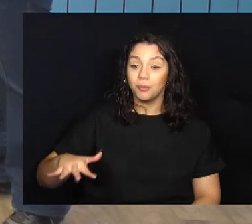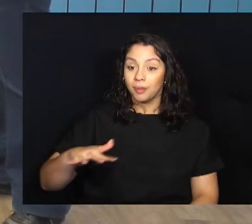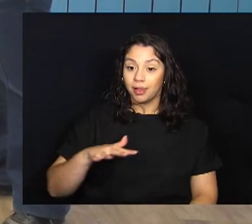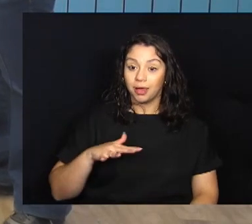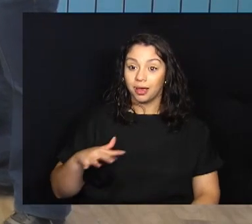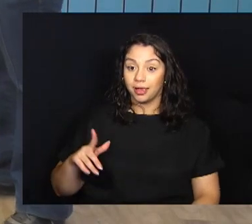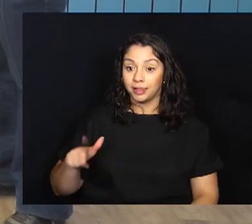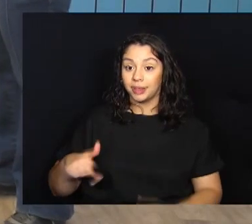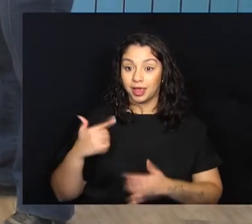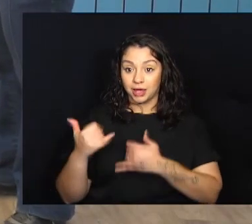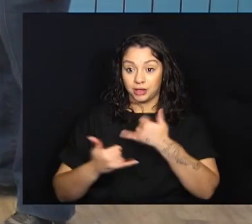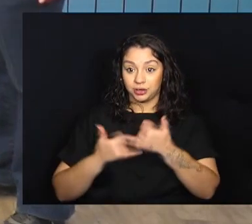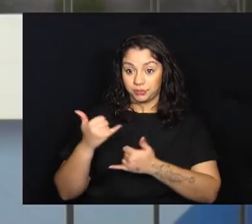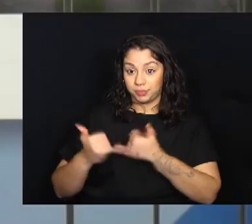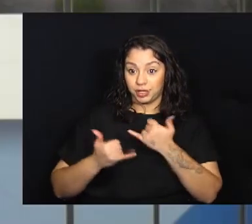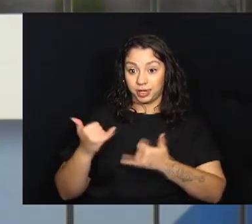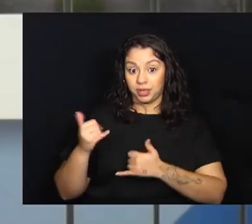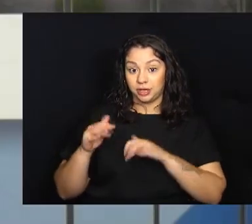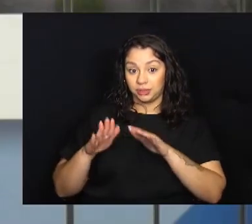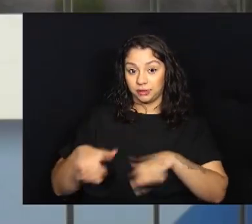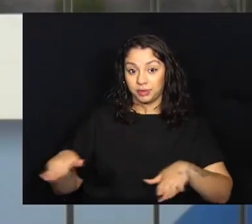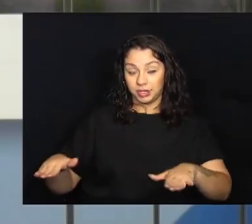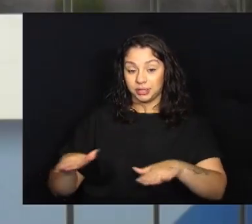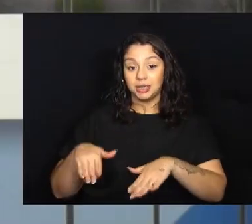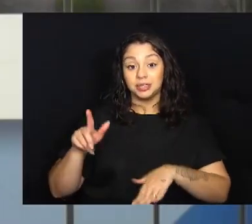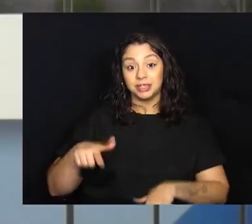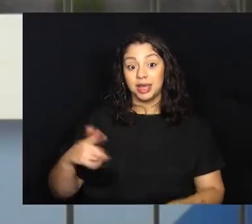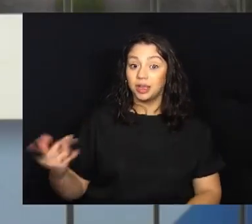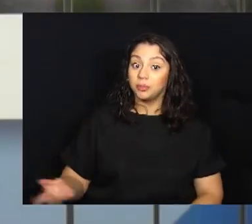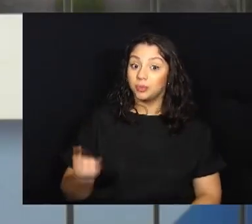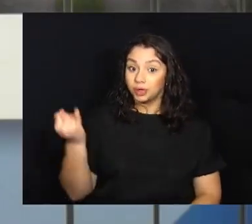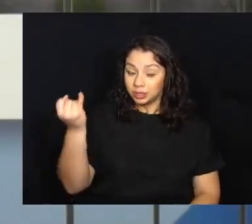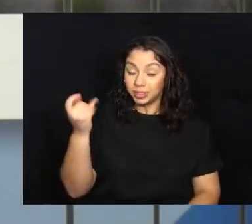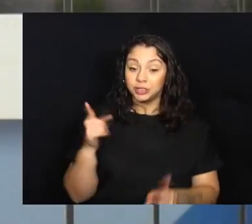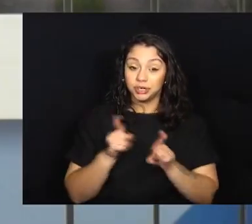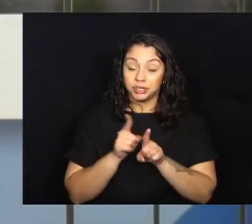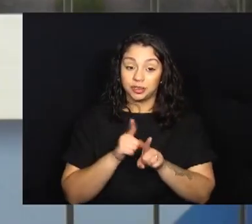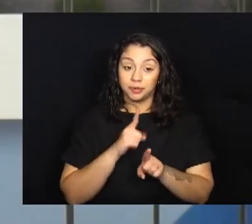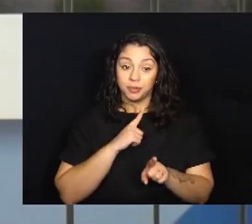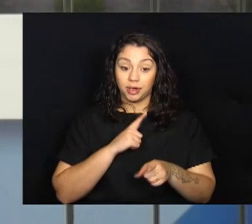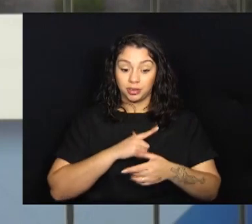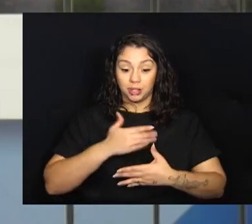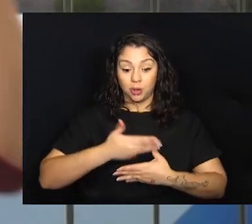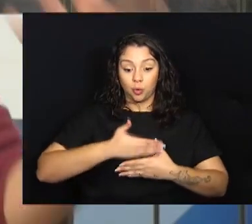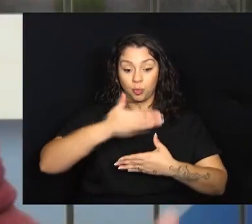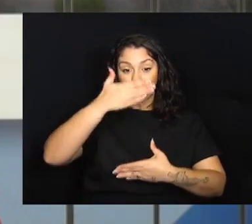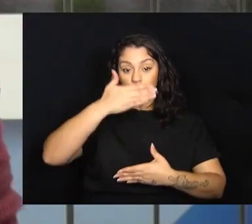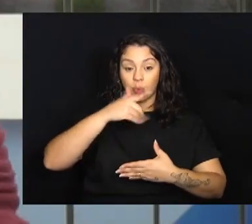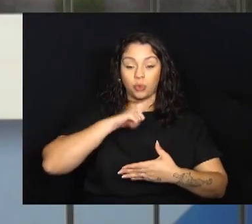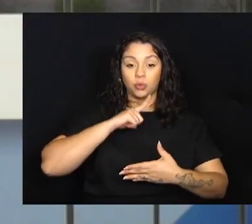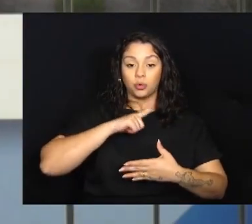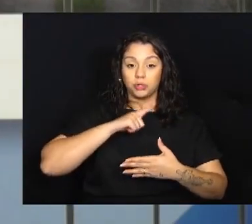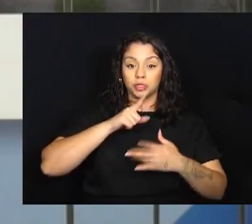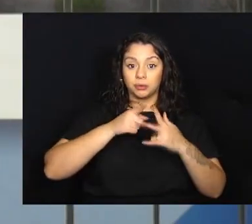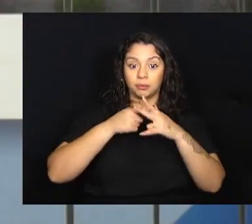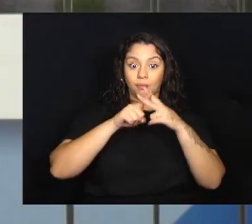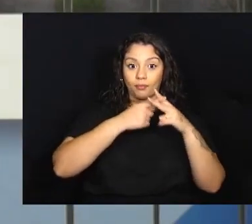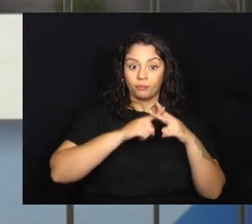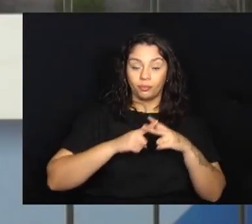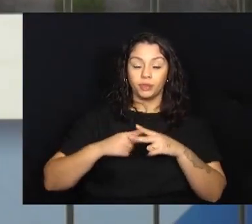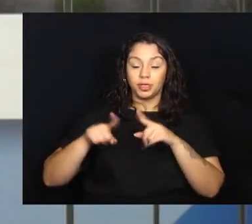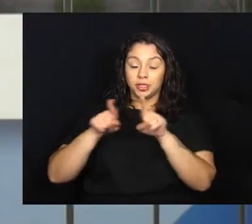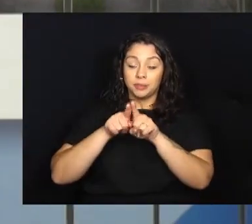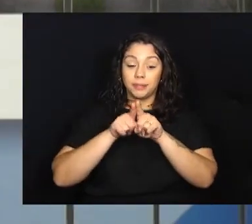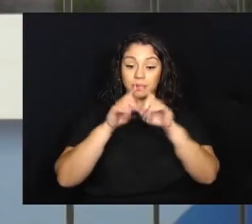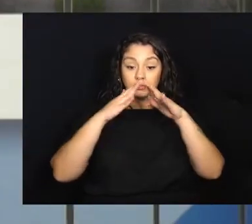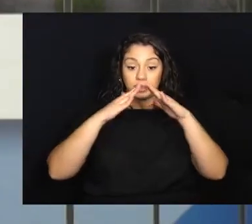de brinquedo para as crianças é importante, você ter uma reforma do muro, reforma de um telhado, computador.